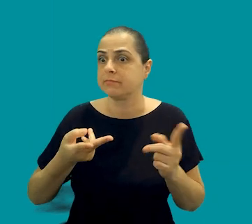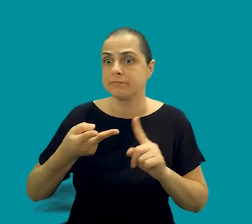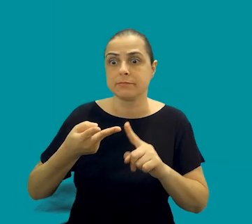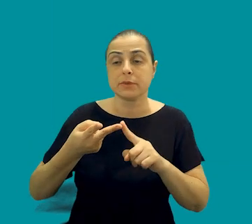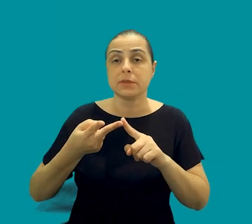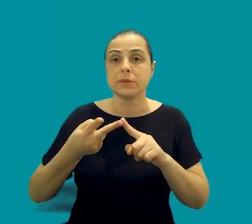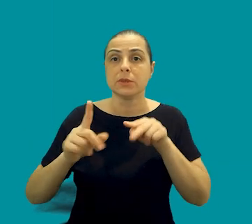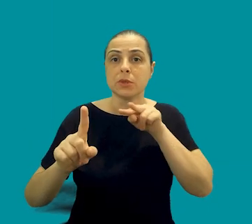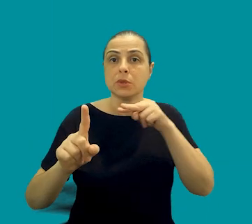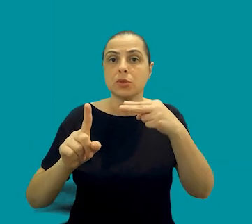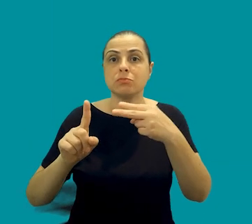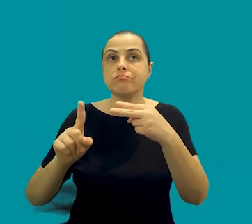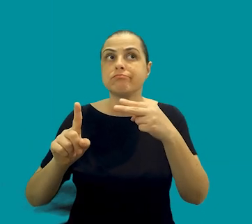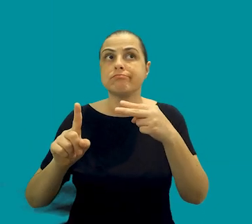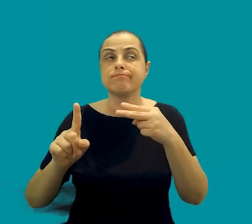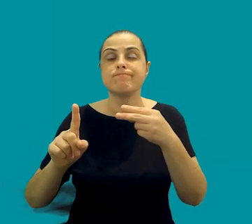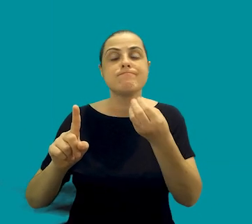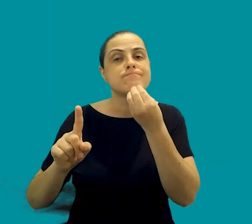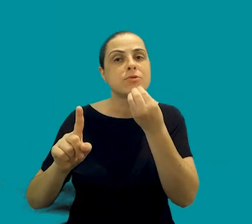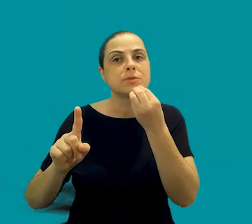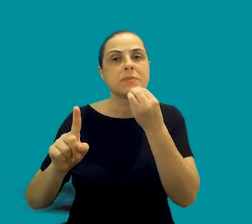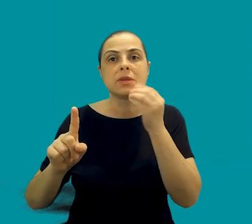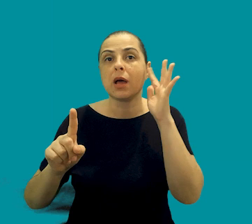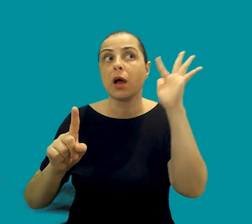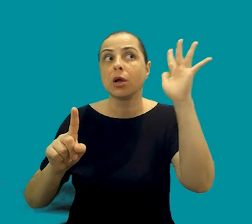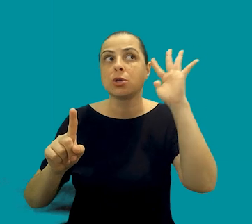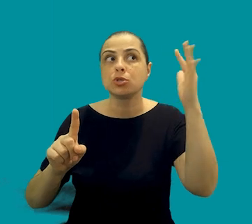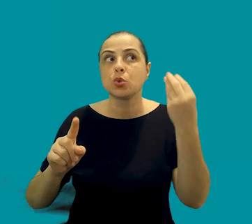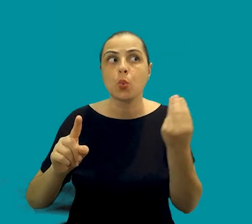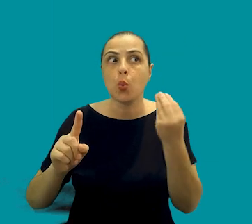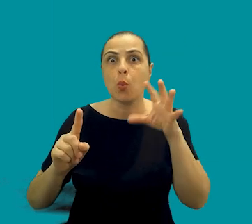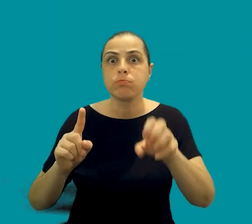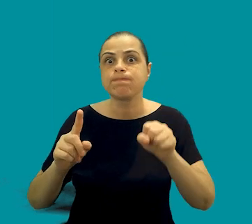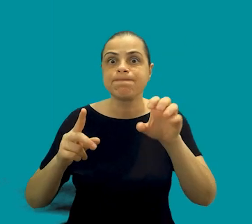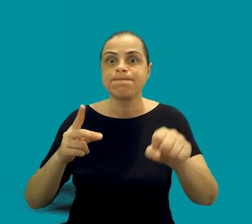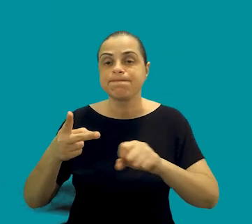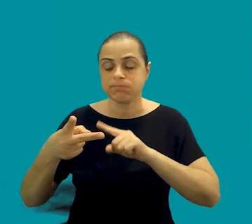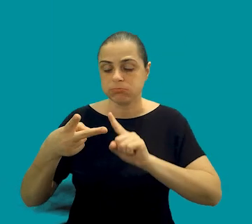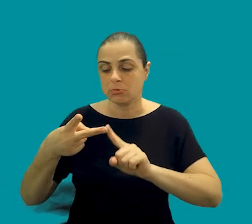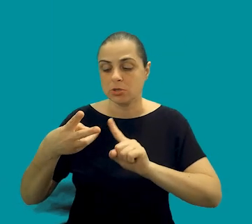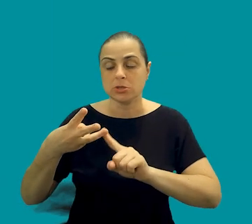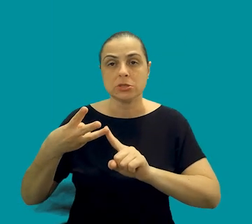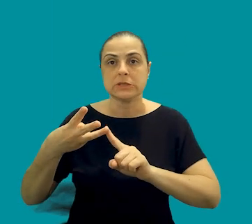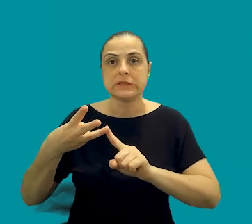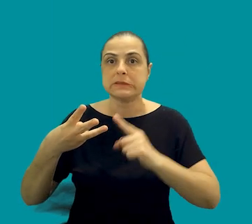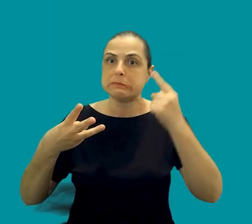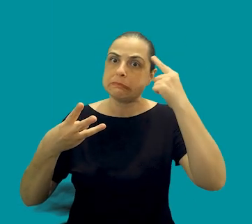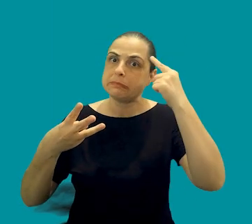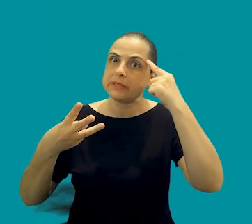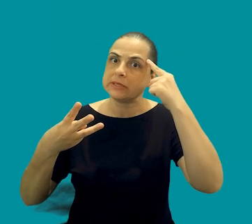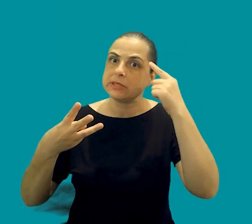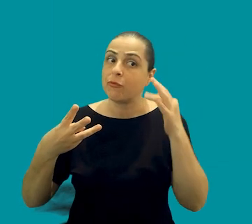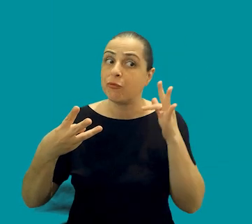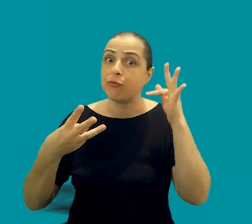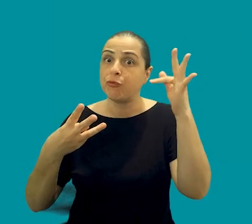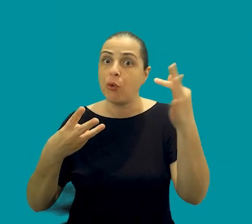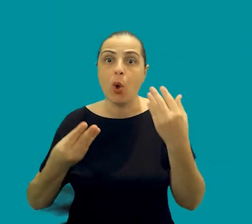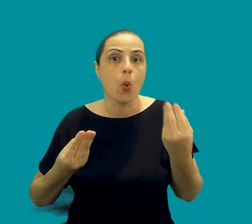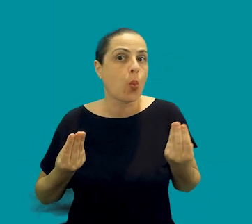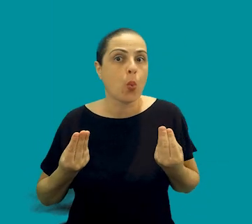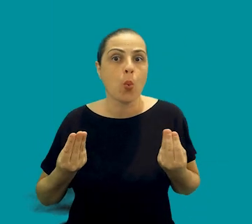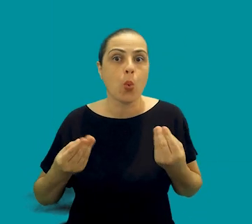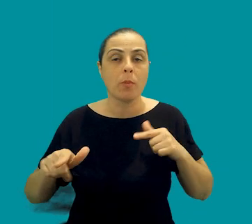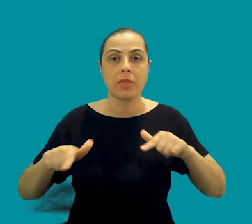as ansiedades e sonhos desses jovens, como que a gente poderia espelhar isso, pensando também